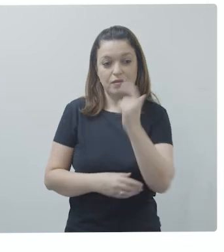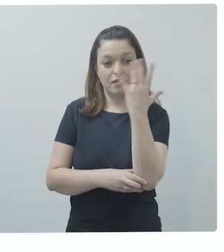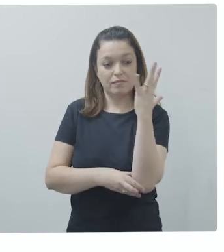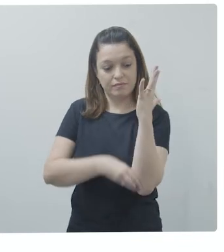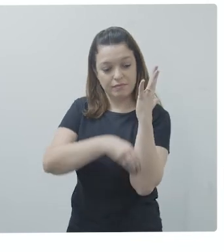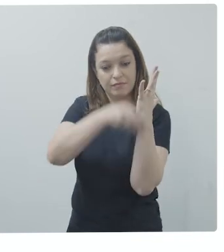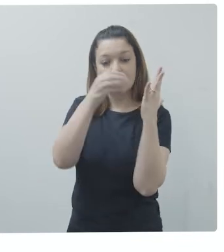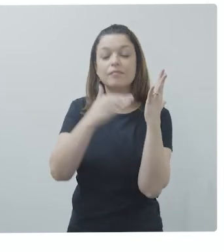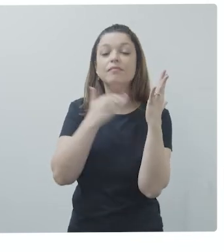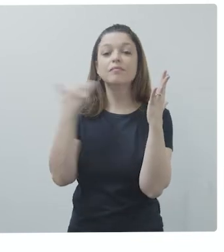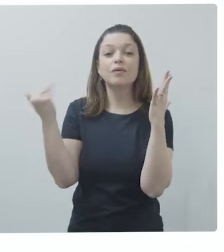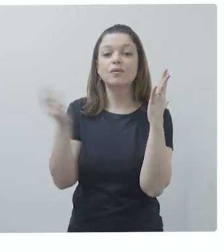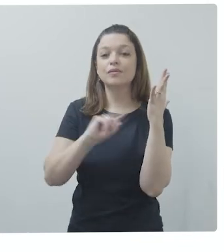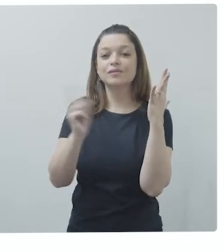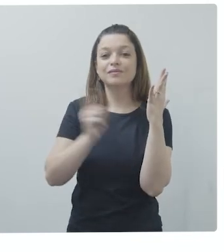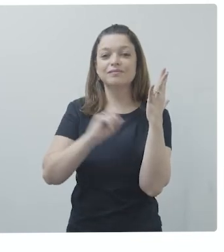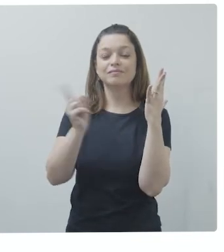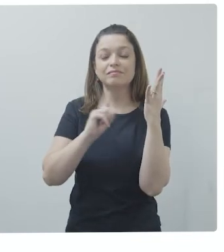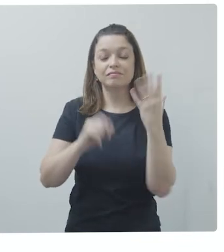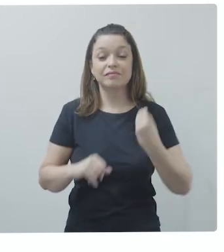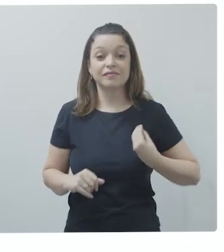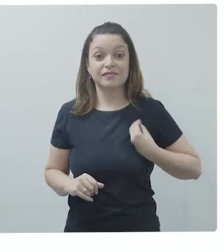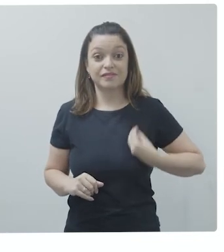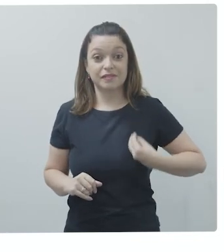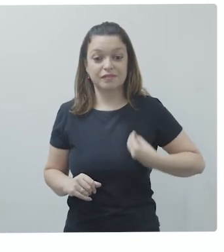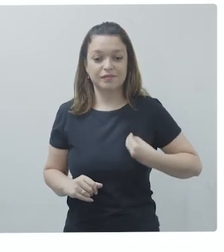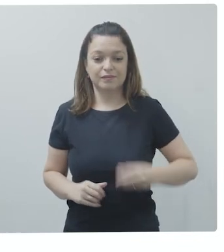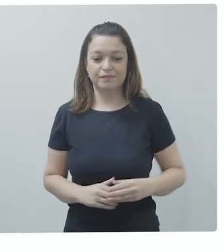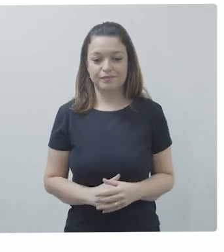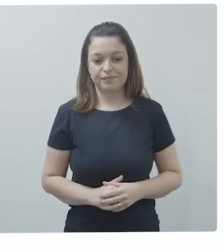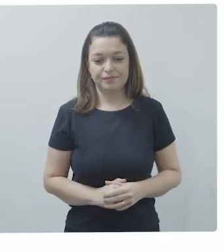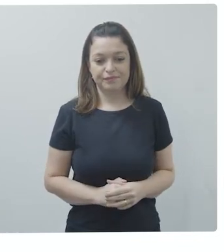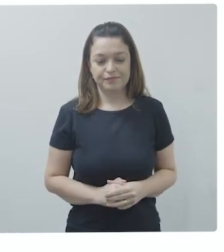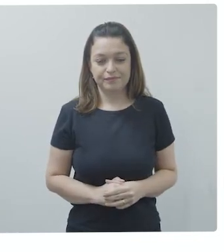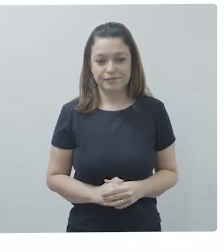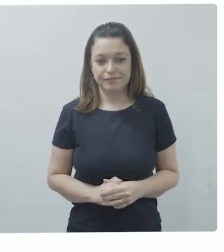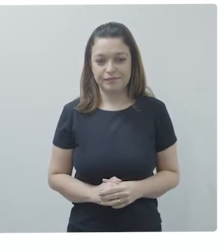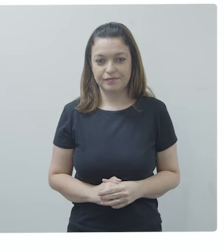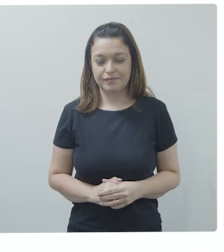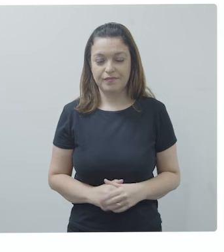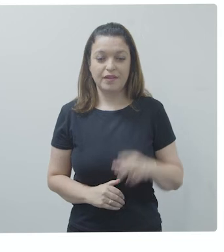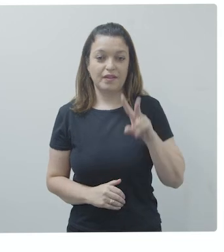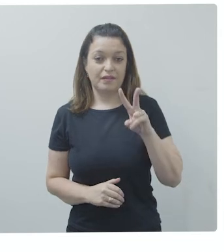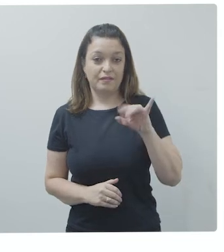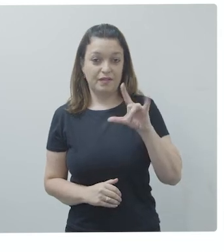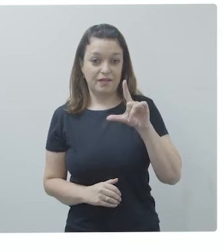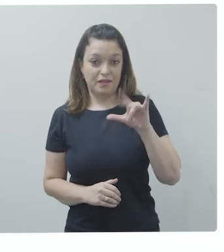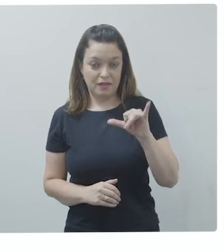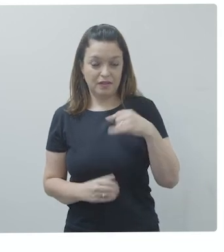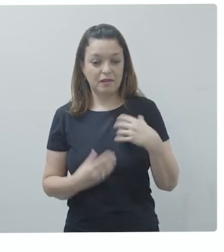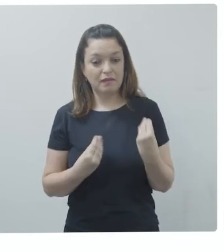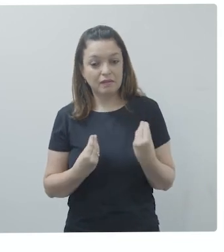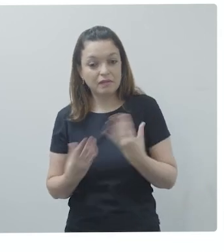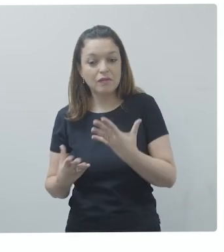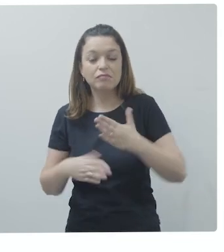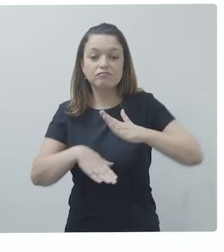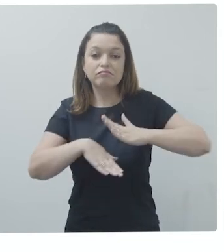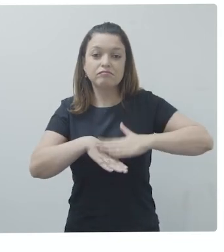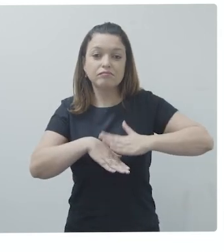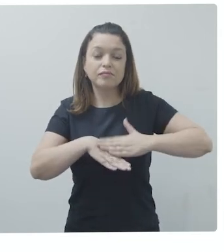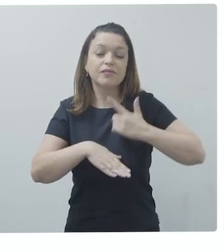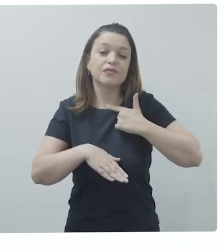em uma praia. Estavam vivos. Vili deu-lhes vontade própria,